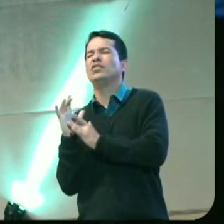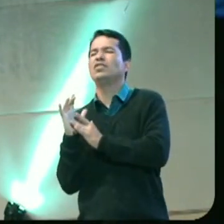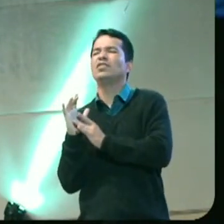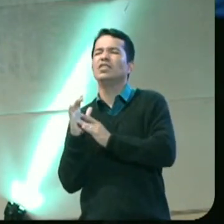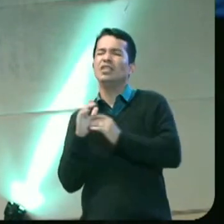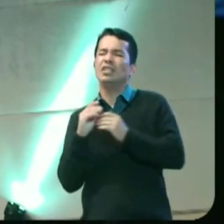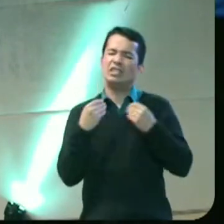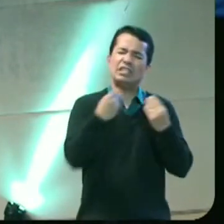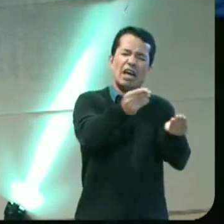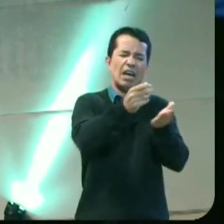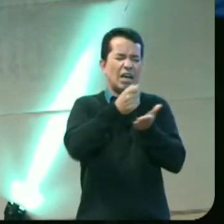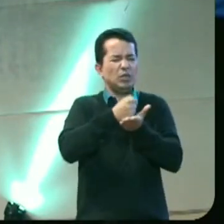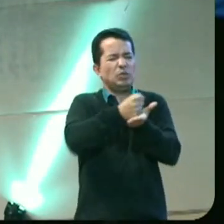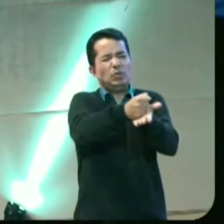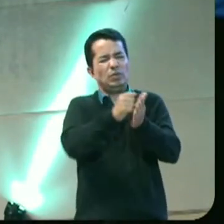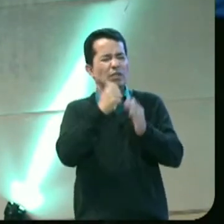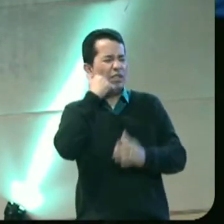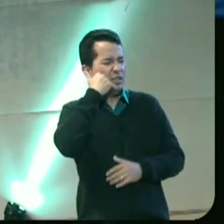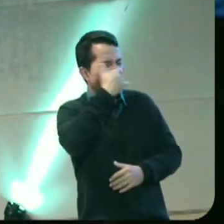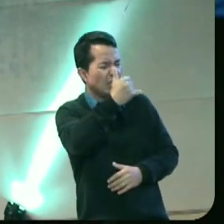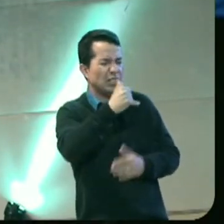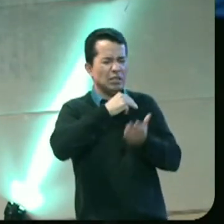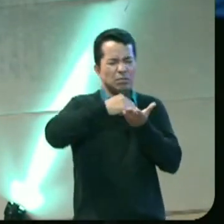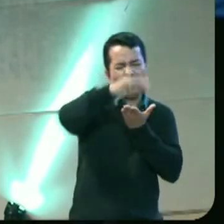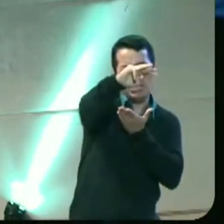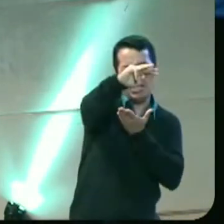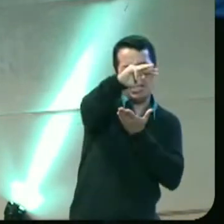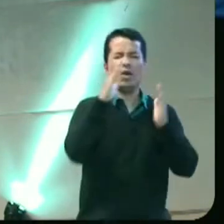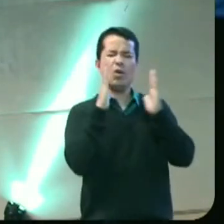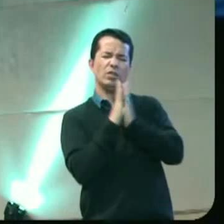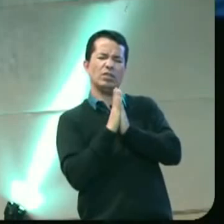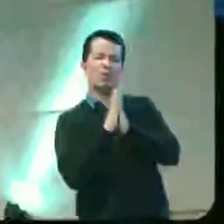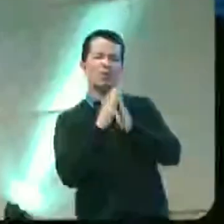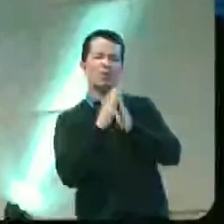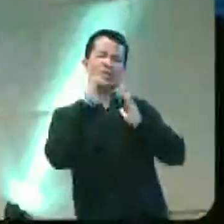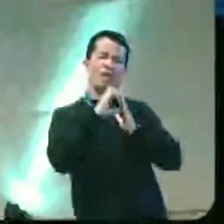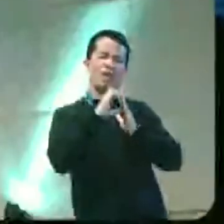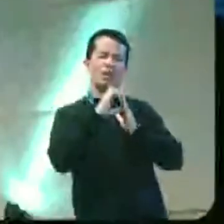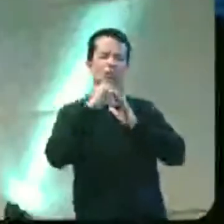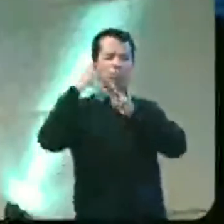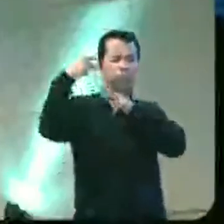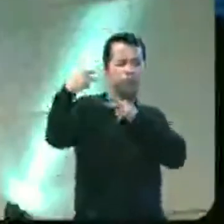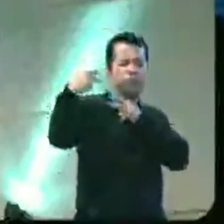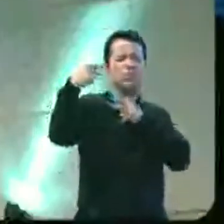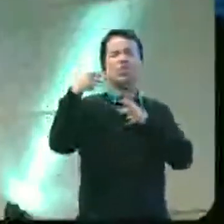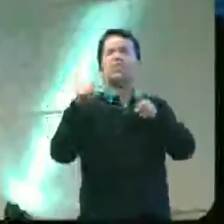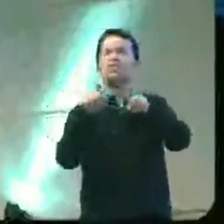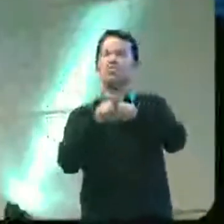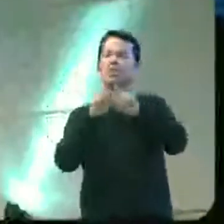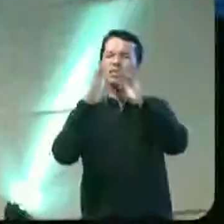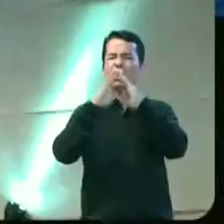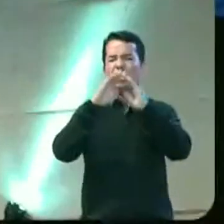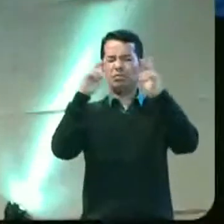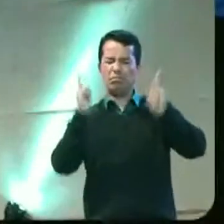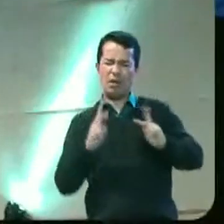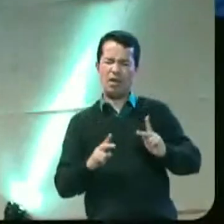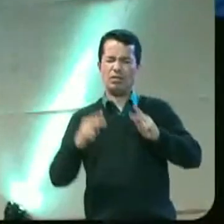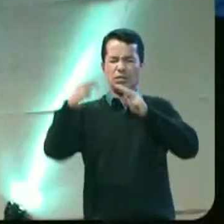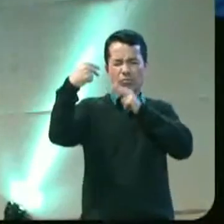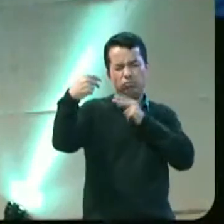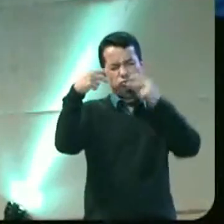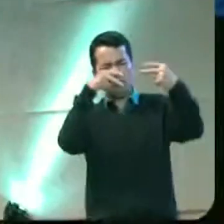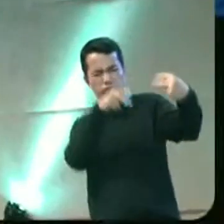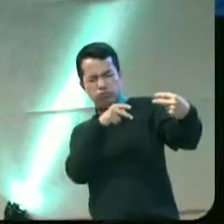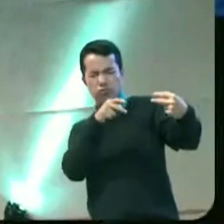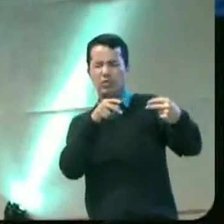oferta, através de uma ligação, de uma oração, através de uma célula online, através de uma casa de paz online.